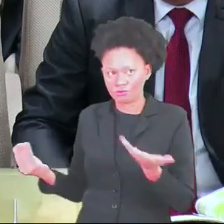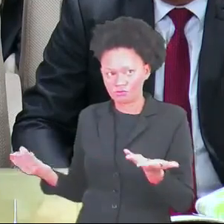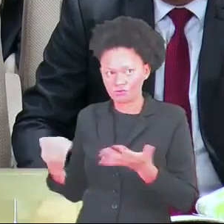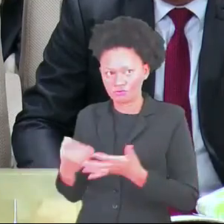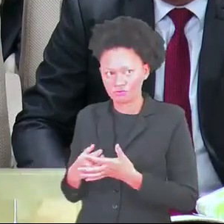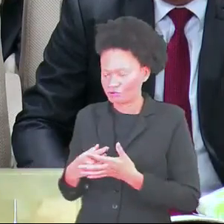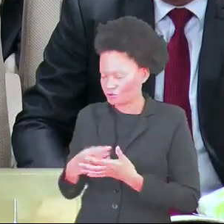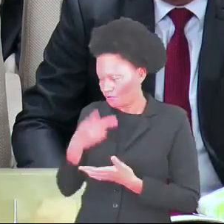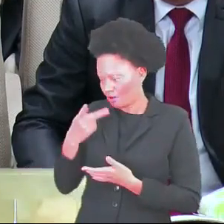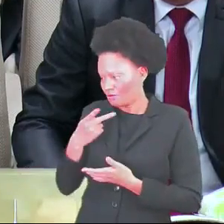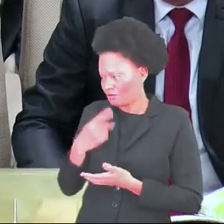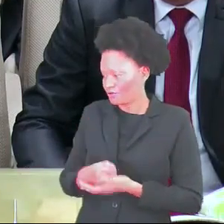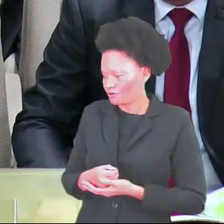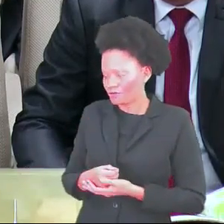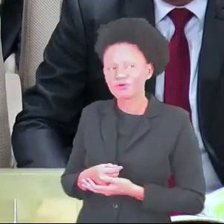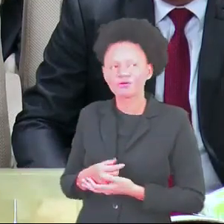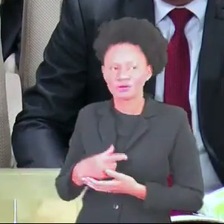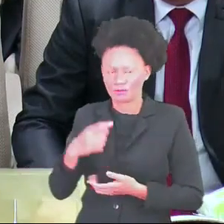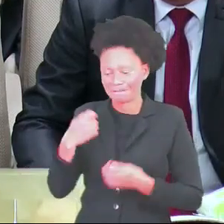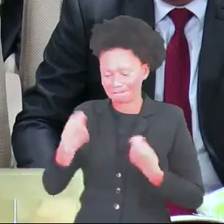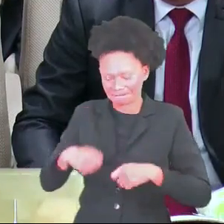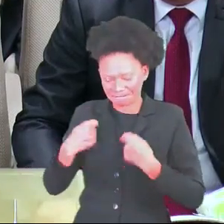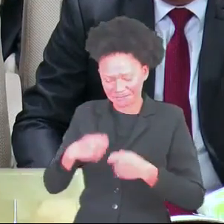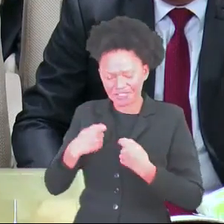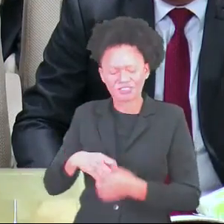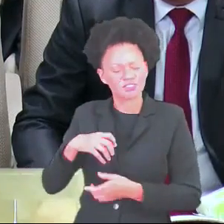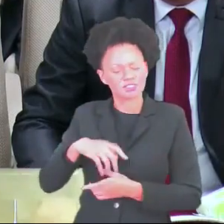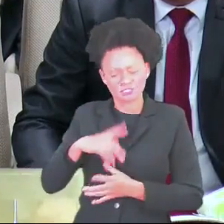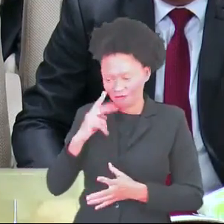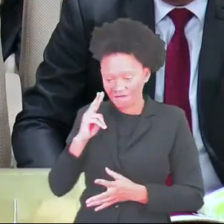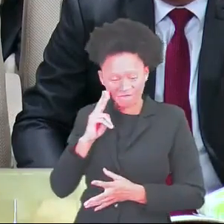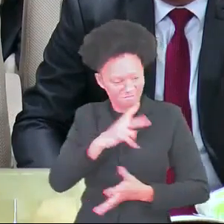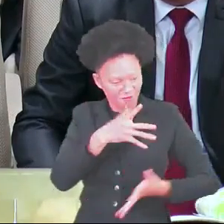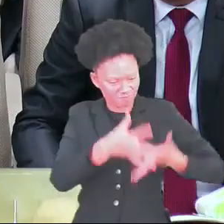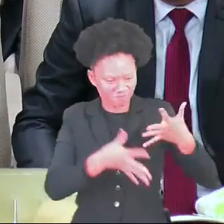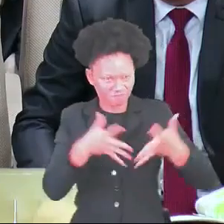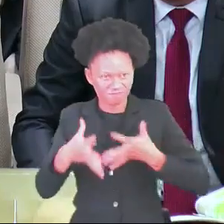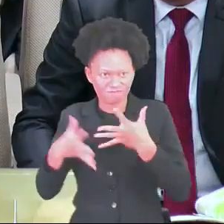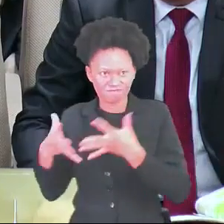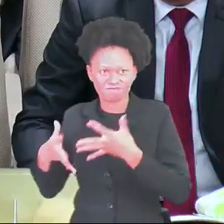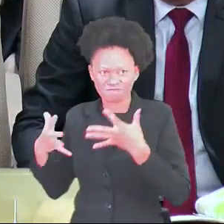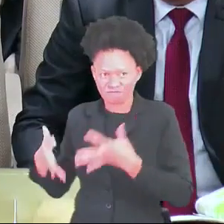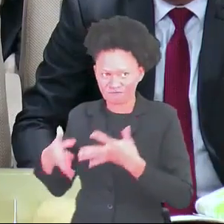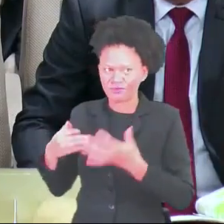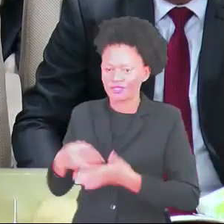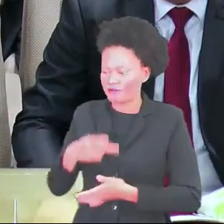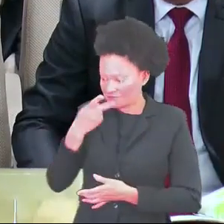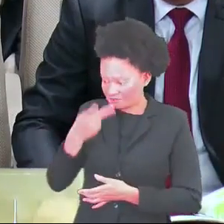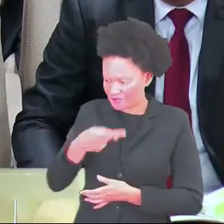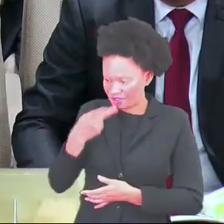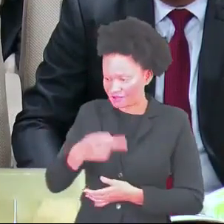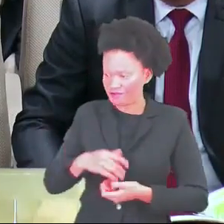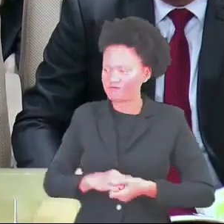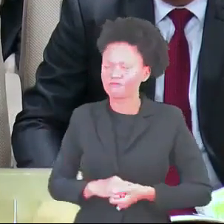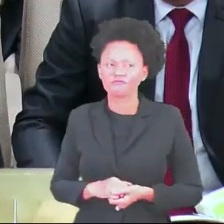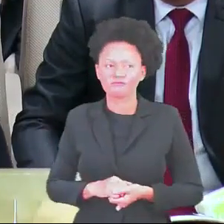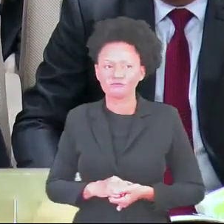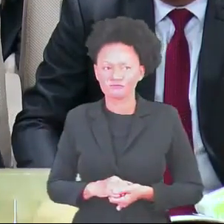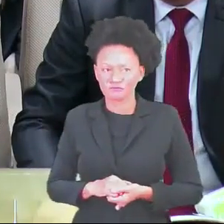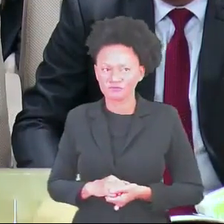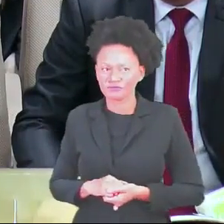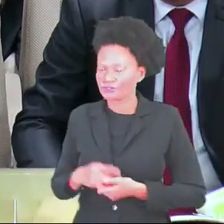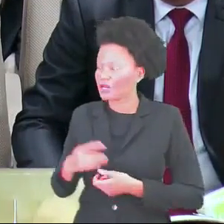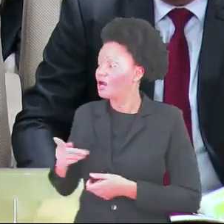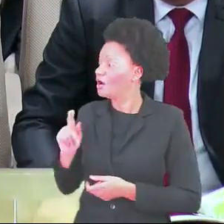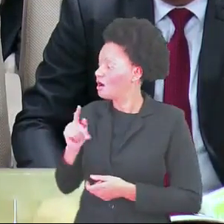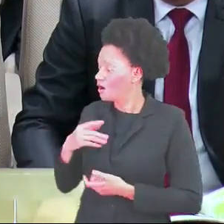está me dizendo para falar isso. Porque talvez alguém precise ouvir uma palavra de fé saindo da sua boca, porque também fé é falando. Diga para o Senhor,